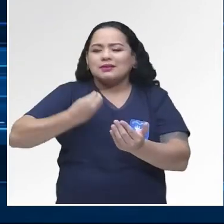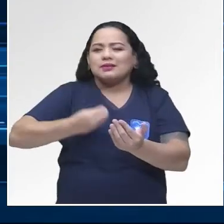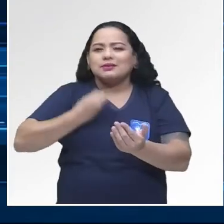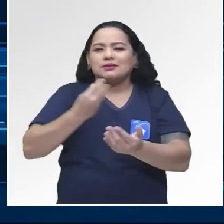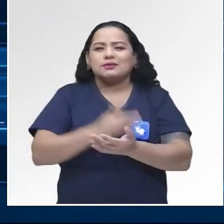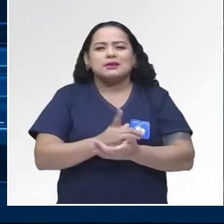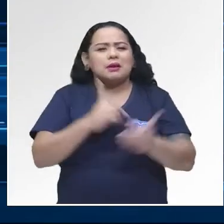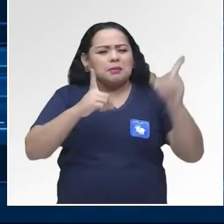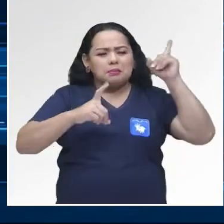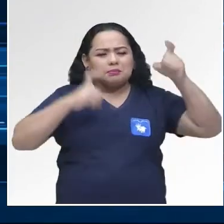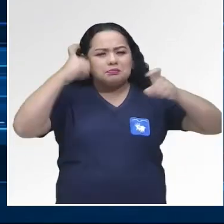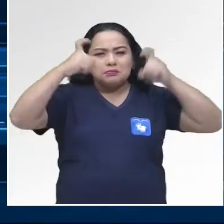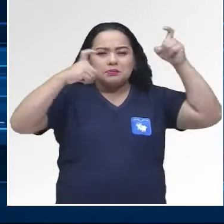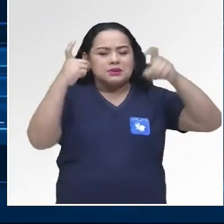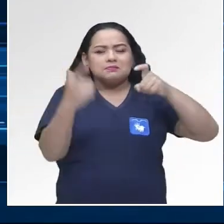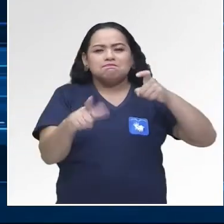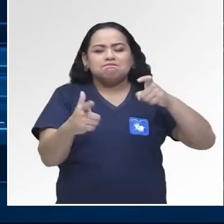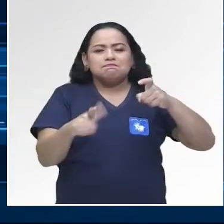de preocupação.